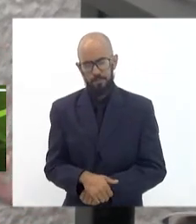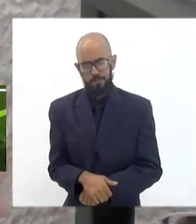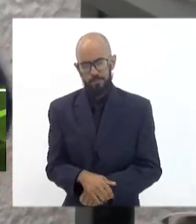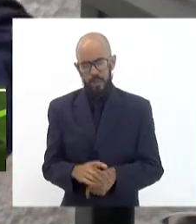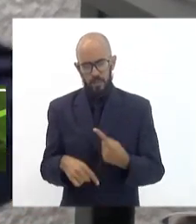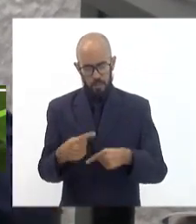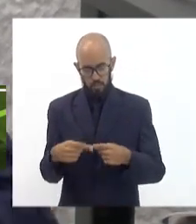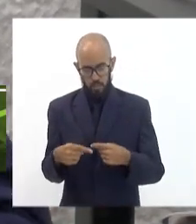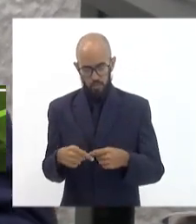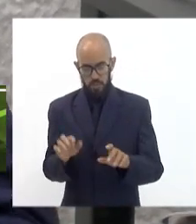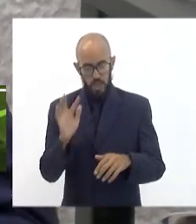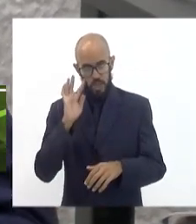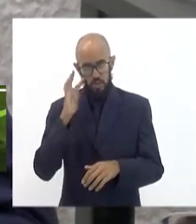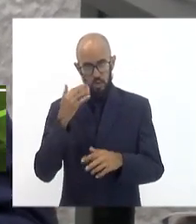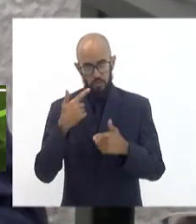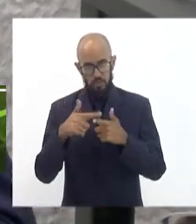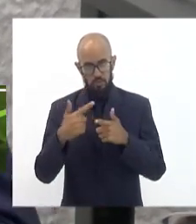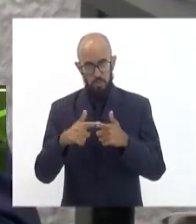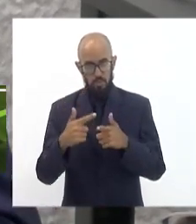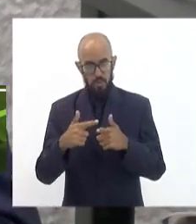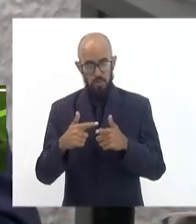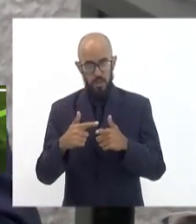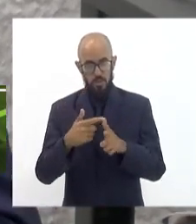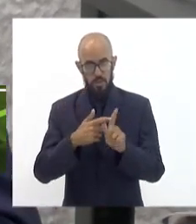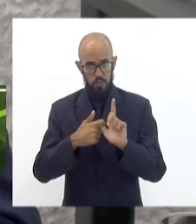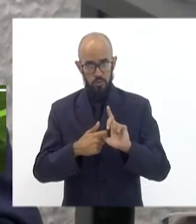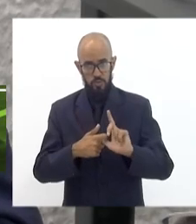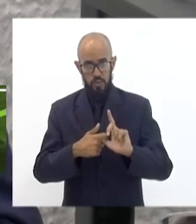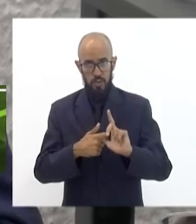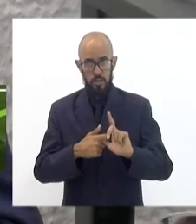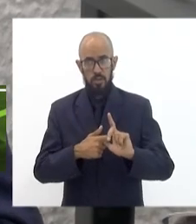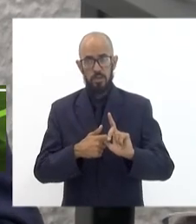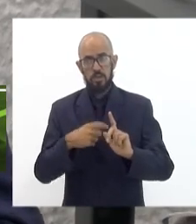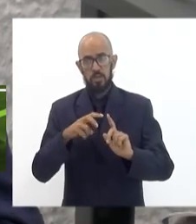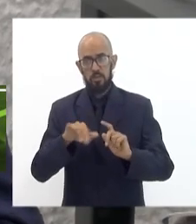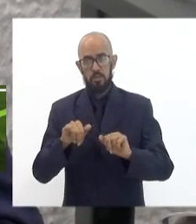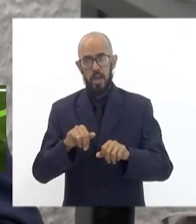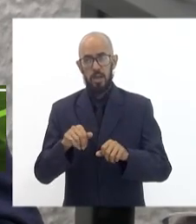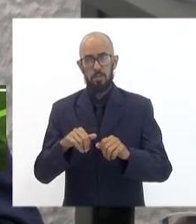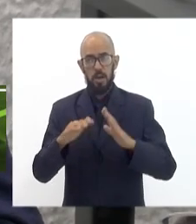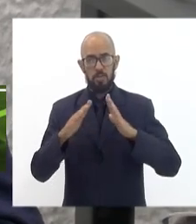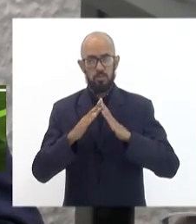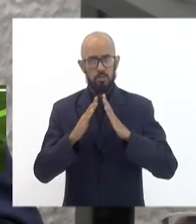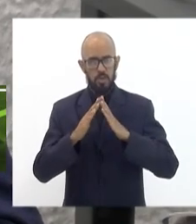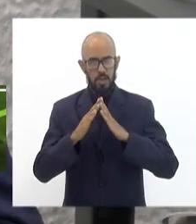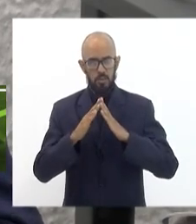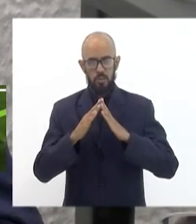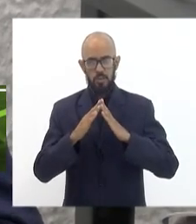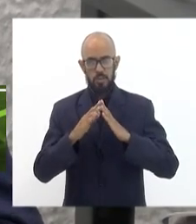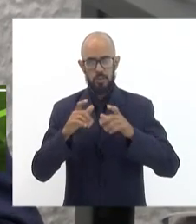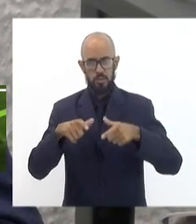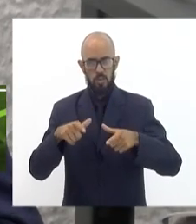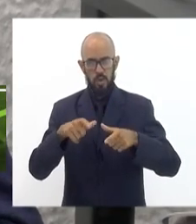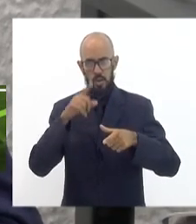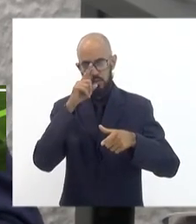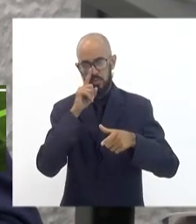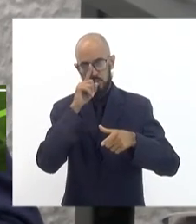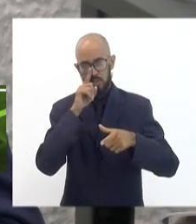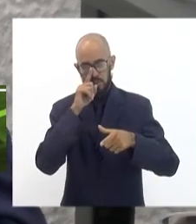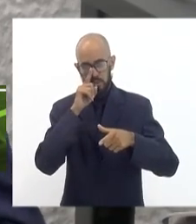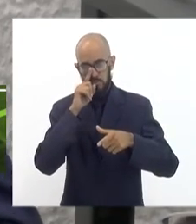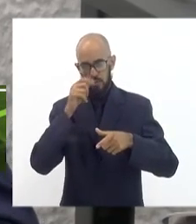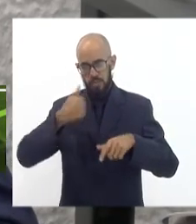elimina esse déficit você então vai para a questão de morador de encosta solicitação de prefeitura você faz